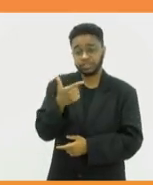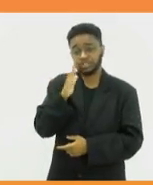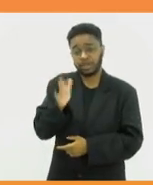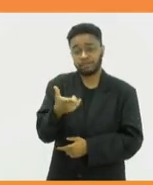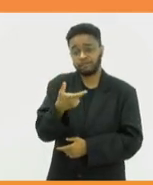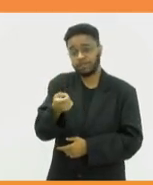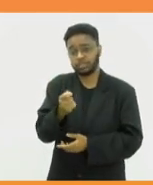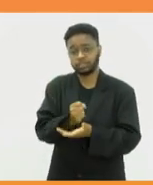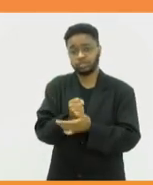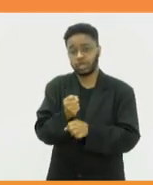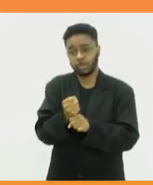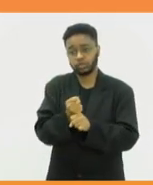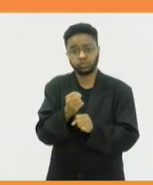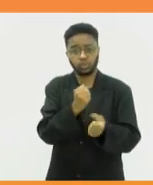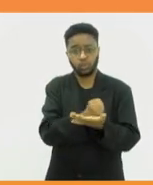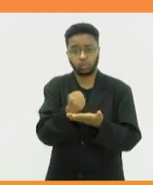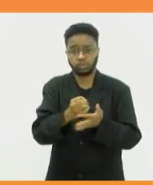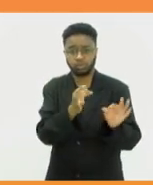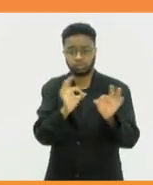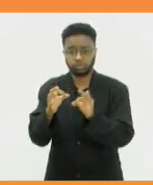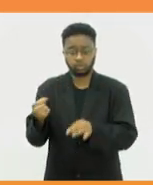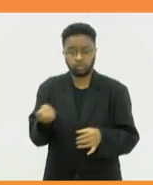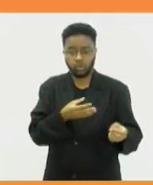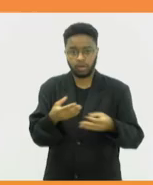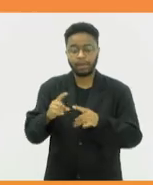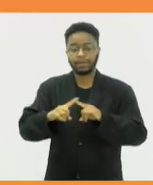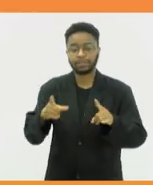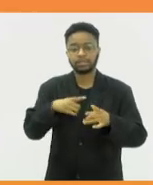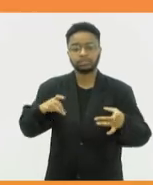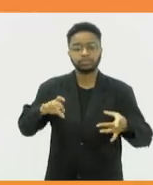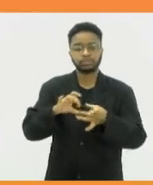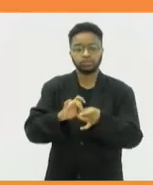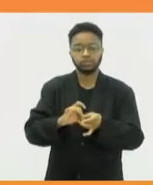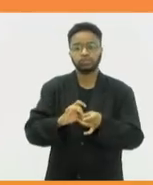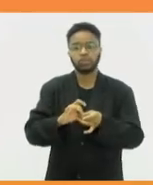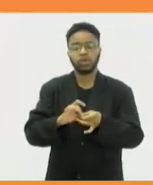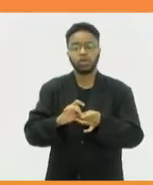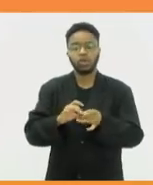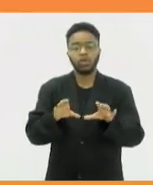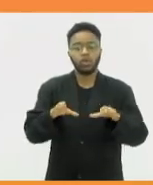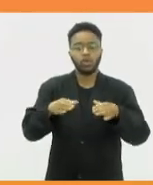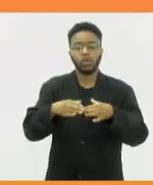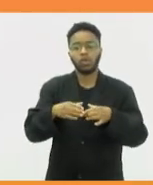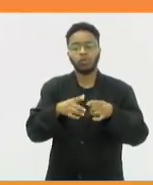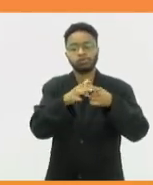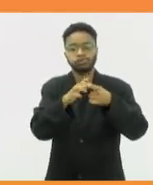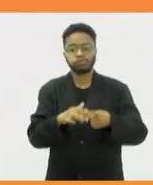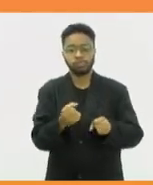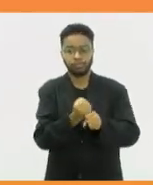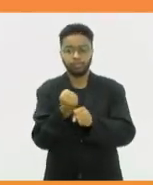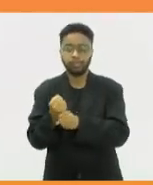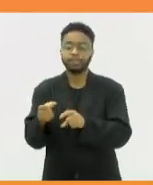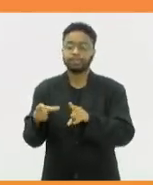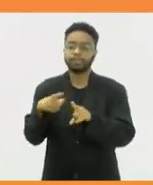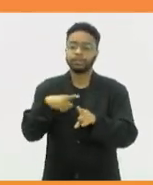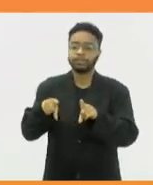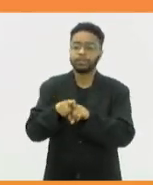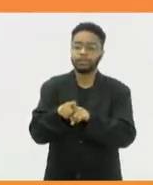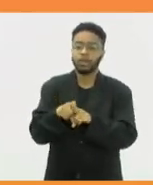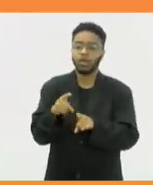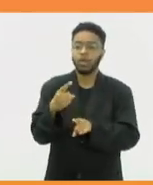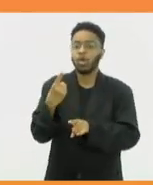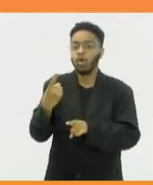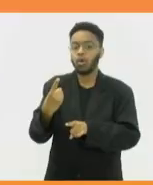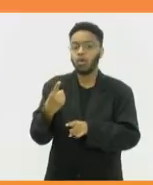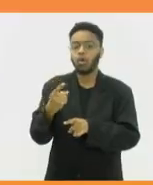A iniciativa faz parte do pacote de medidas de revitalização. Outra novidade é que o sistema recebeu o reforço de mais um